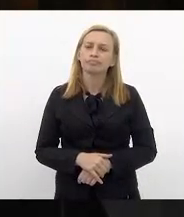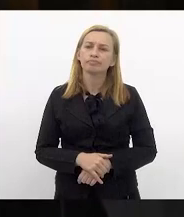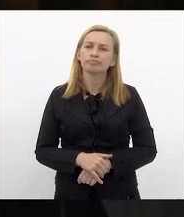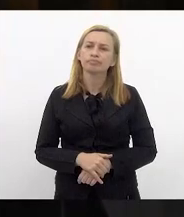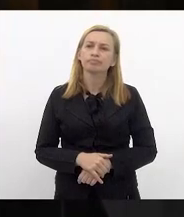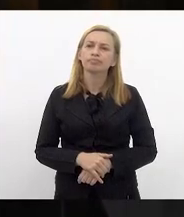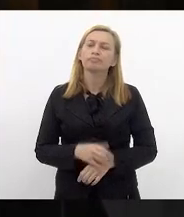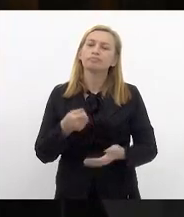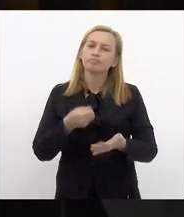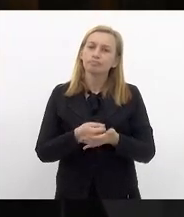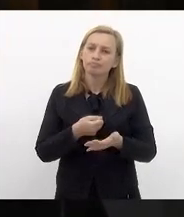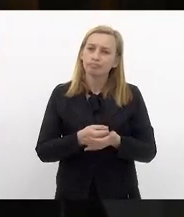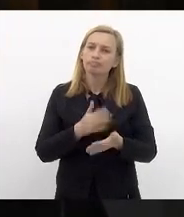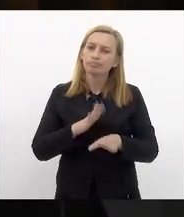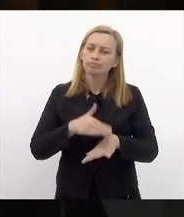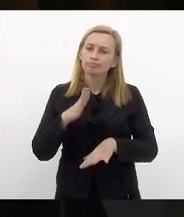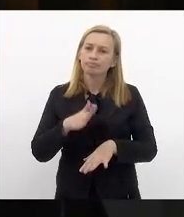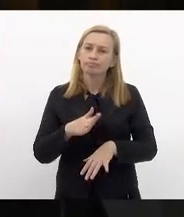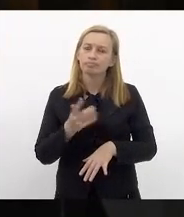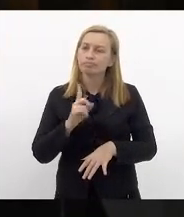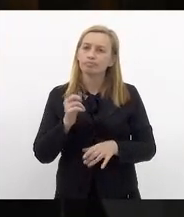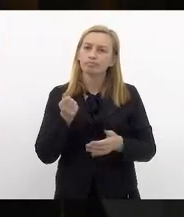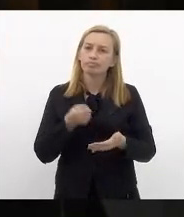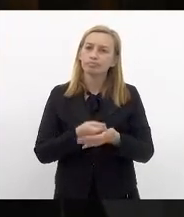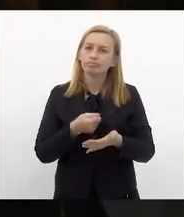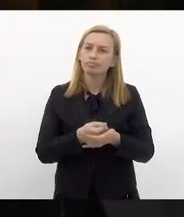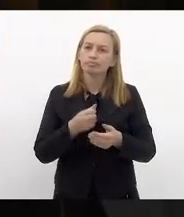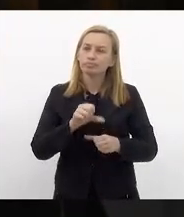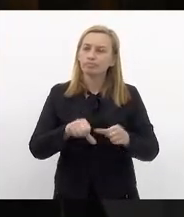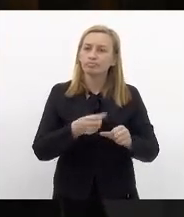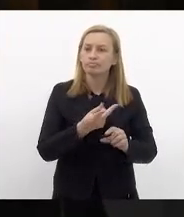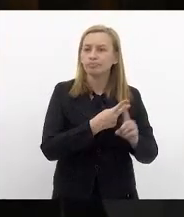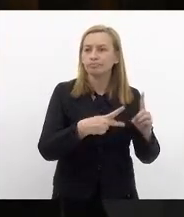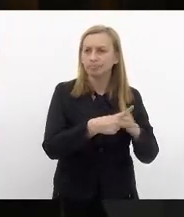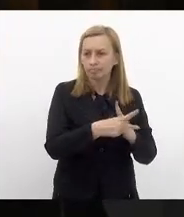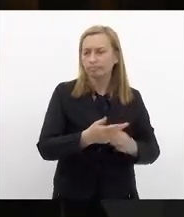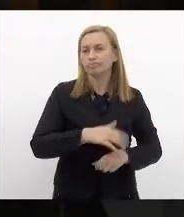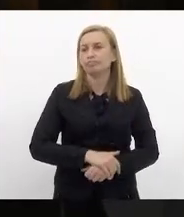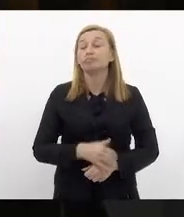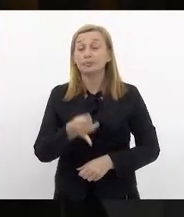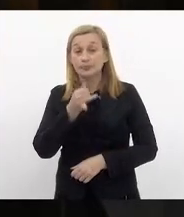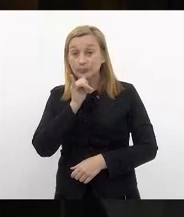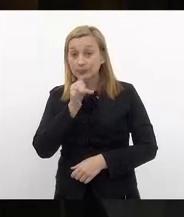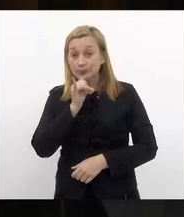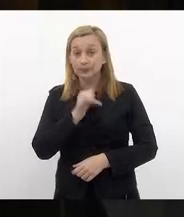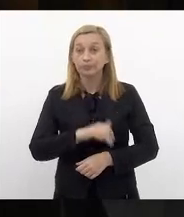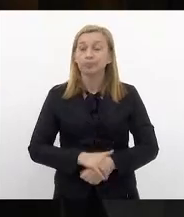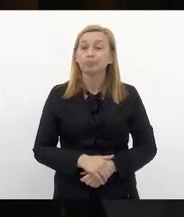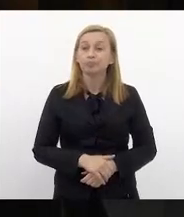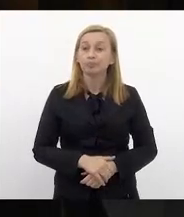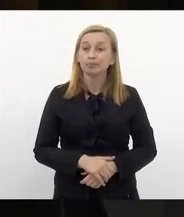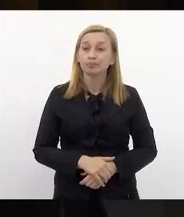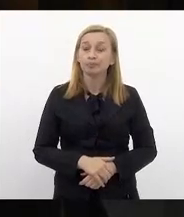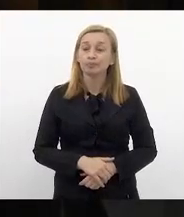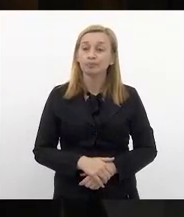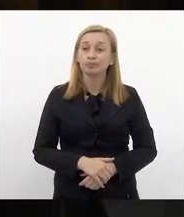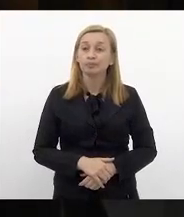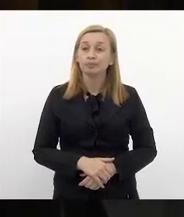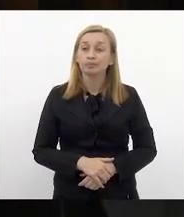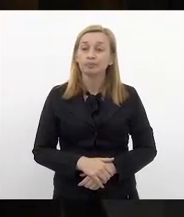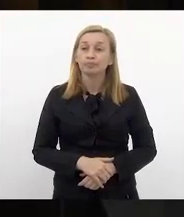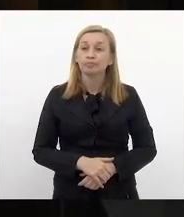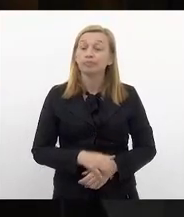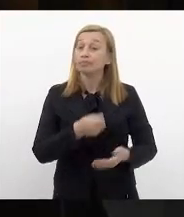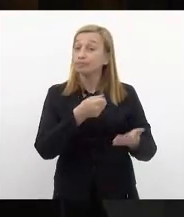mais uma exigência que não é obrigatória na reforma da Previdência. Por exemplo, quando coloca lá